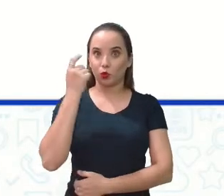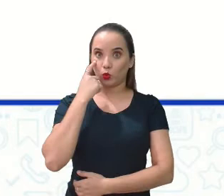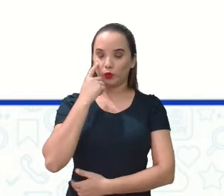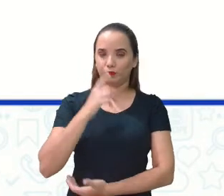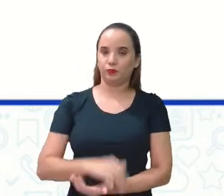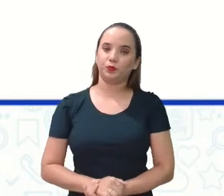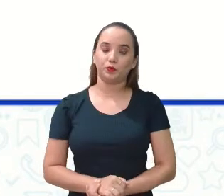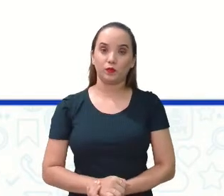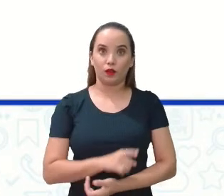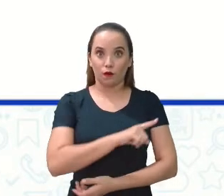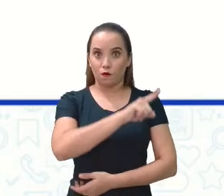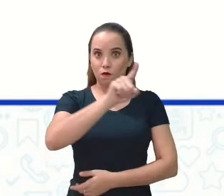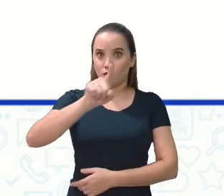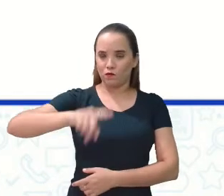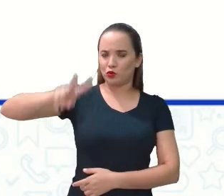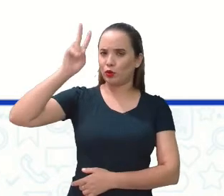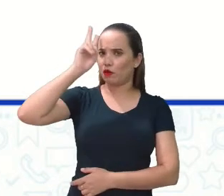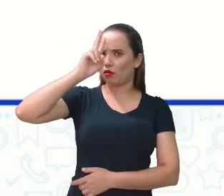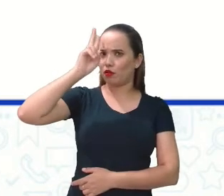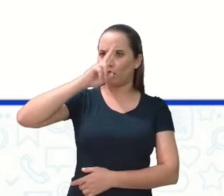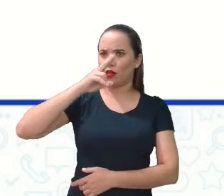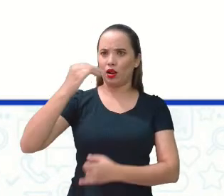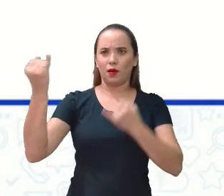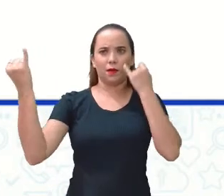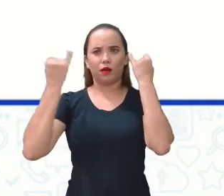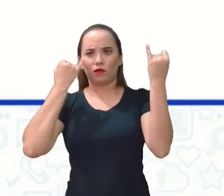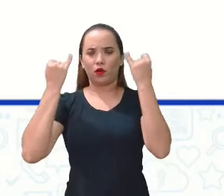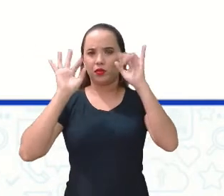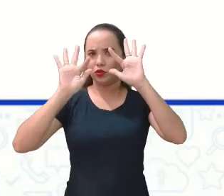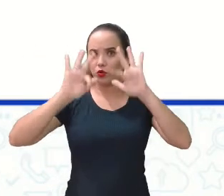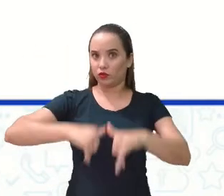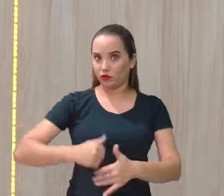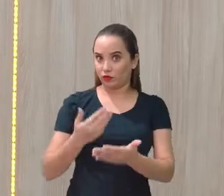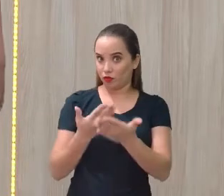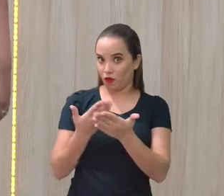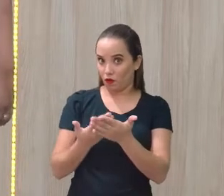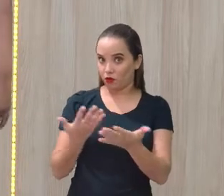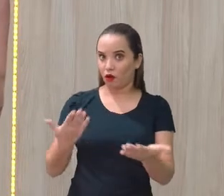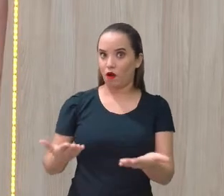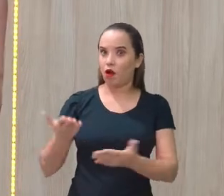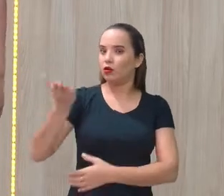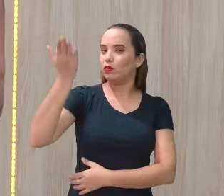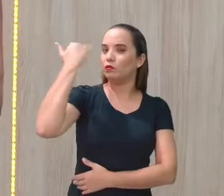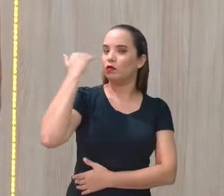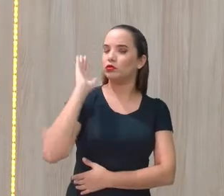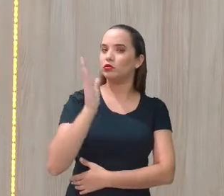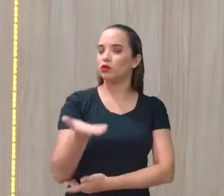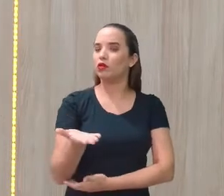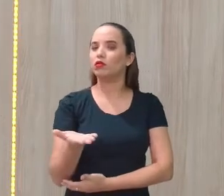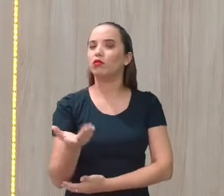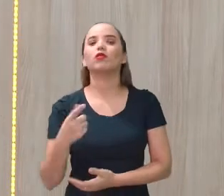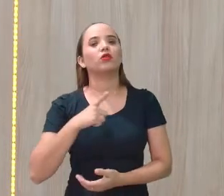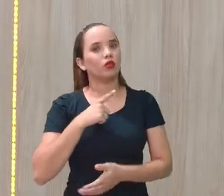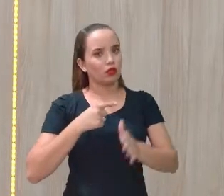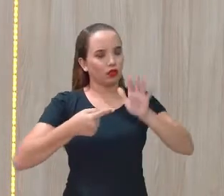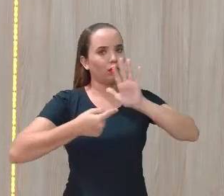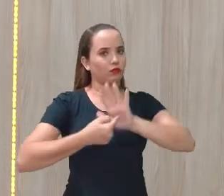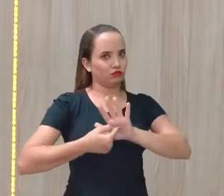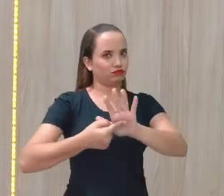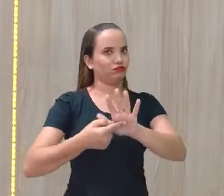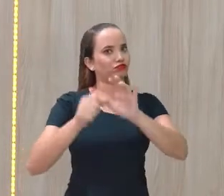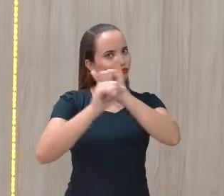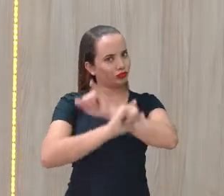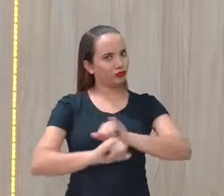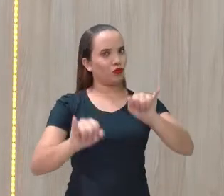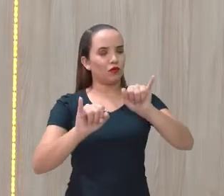Vocês lembram da informação dada no final da aula? No final da aula passada, a gente deu uma informação, não foi, professora Camila? Foi. E aí a